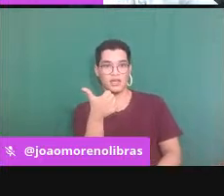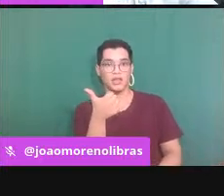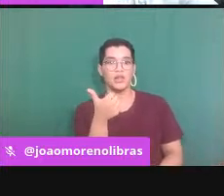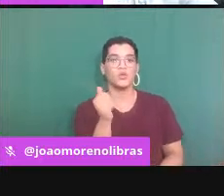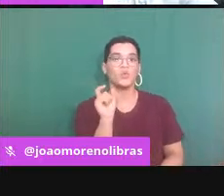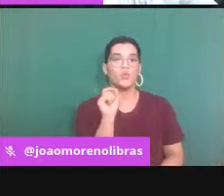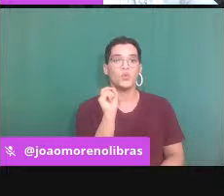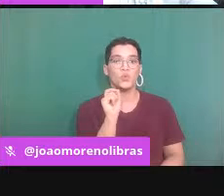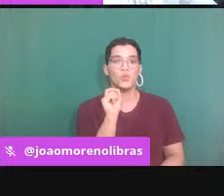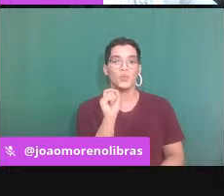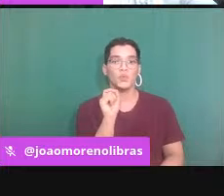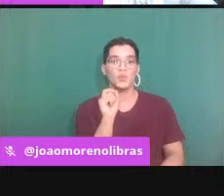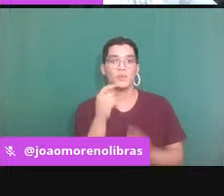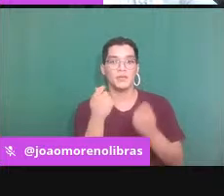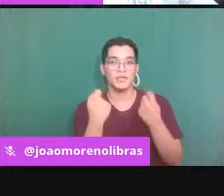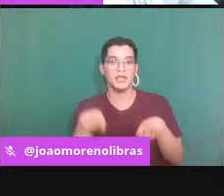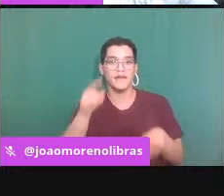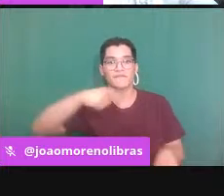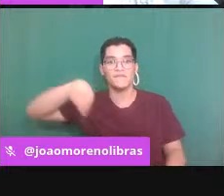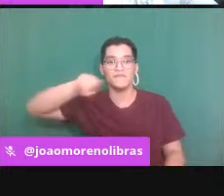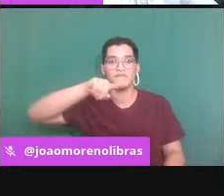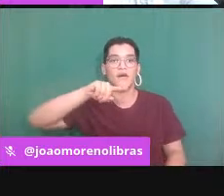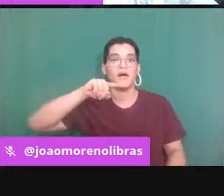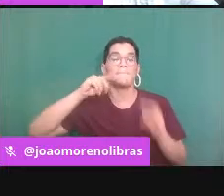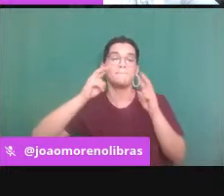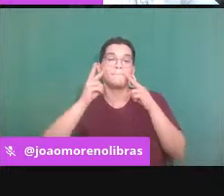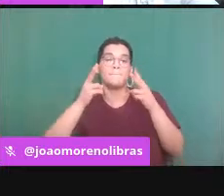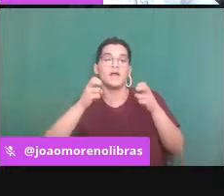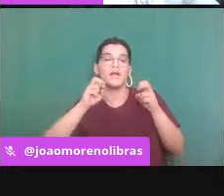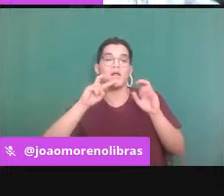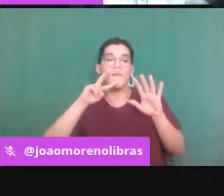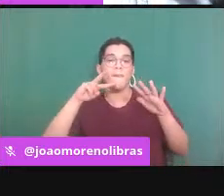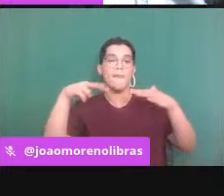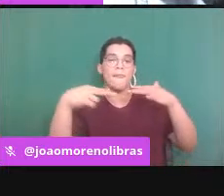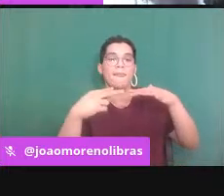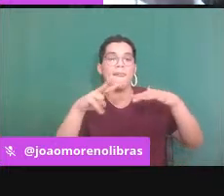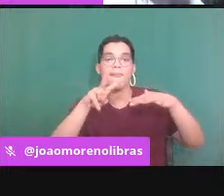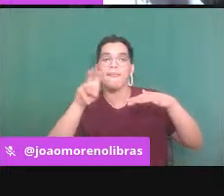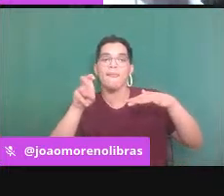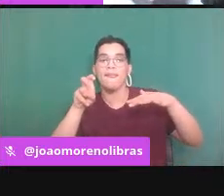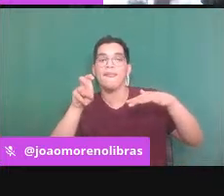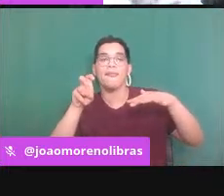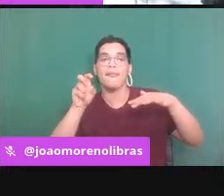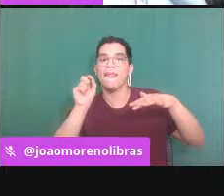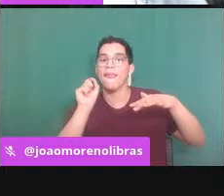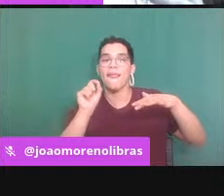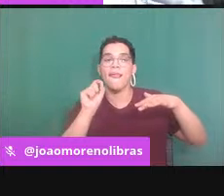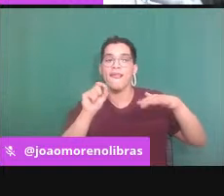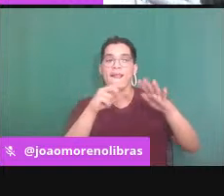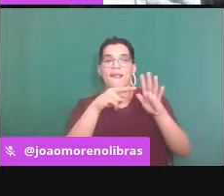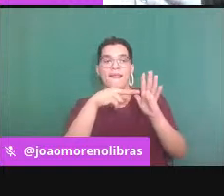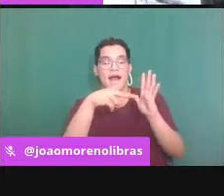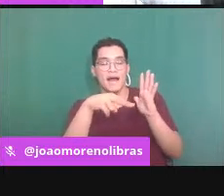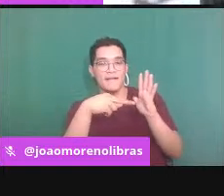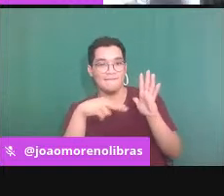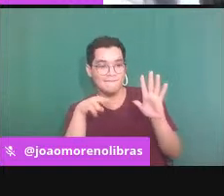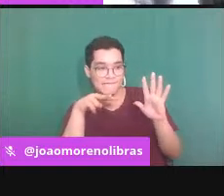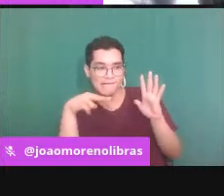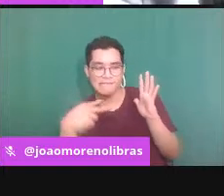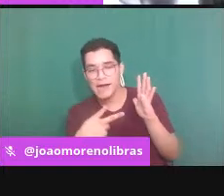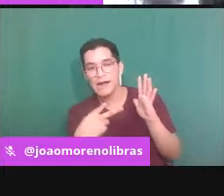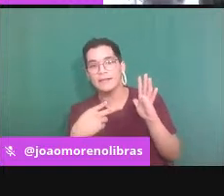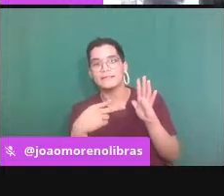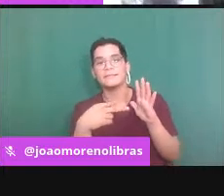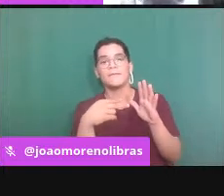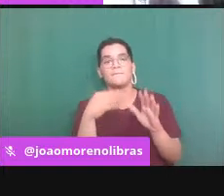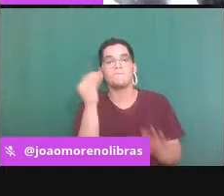dá bem essa visibilidade a critérios de análise, níveis de análise, que